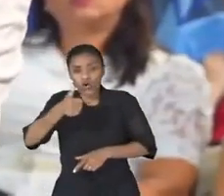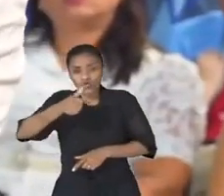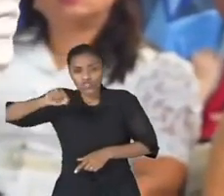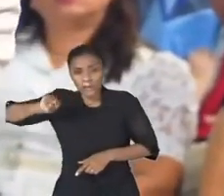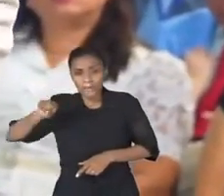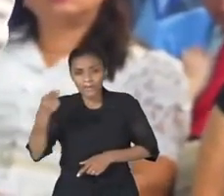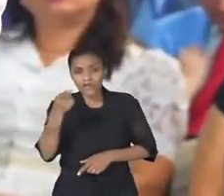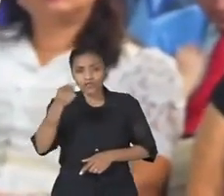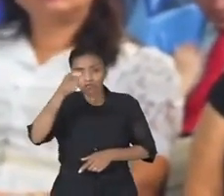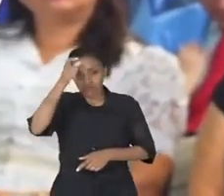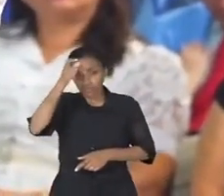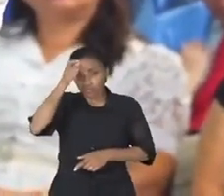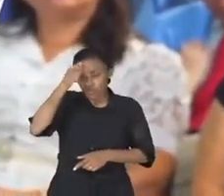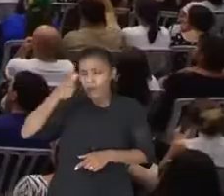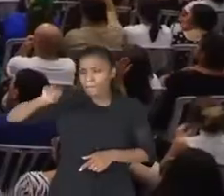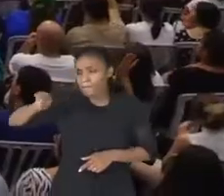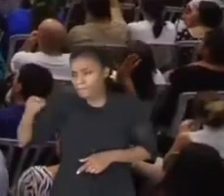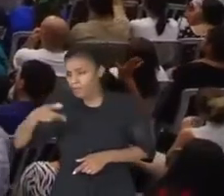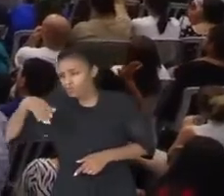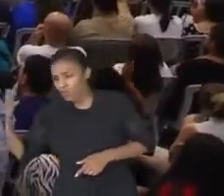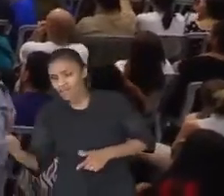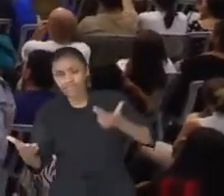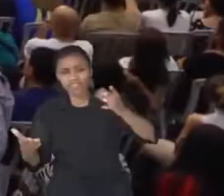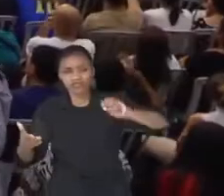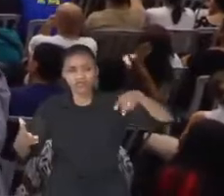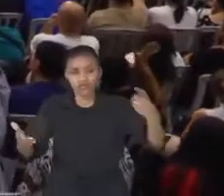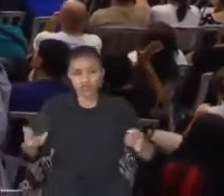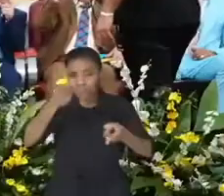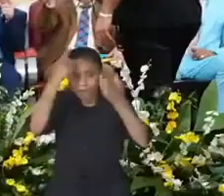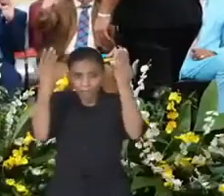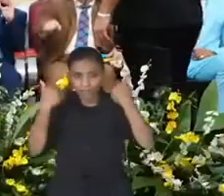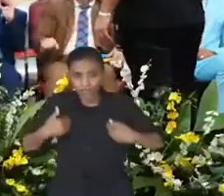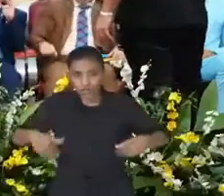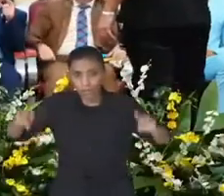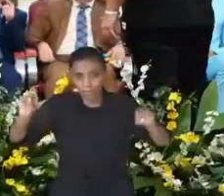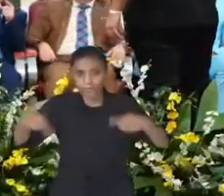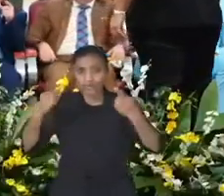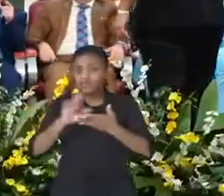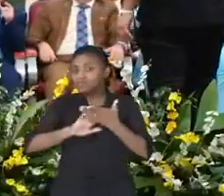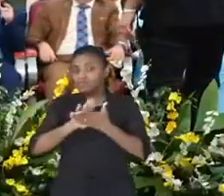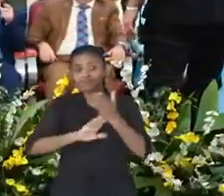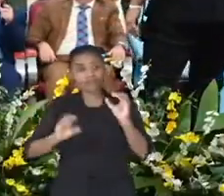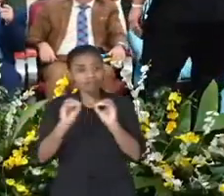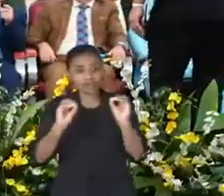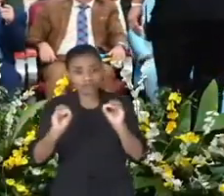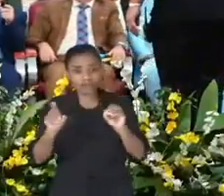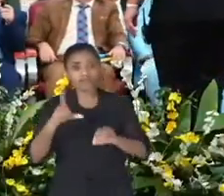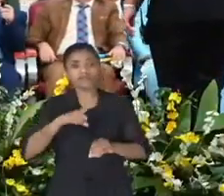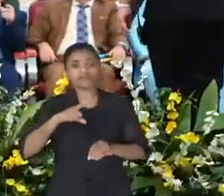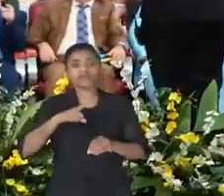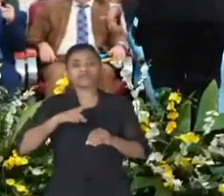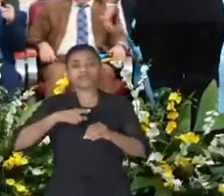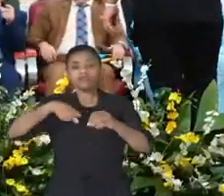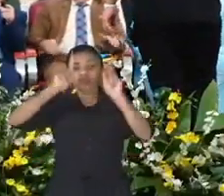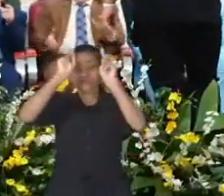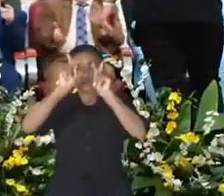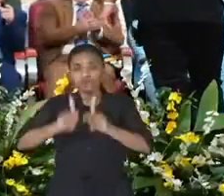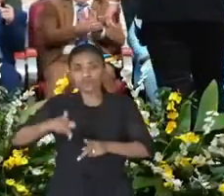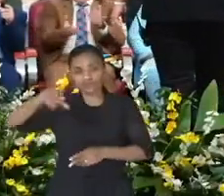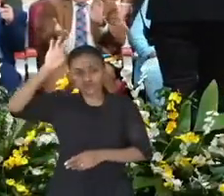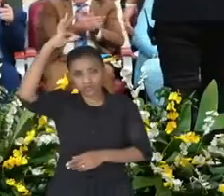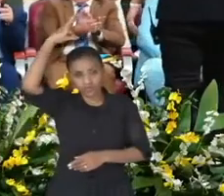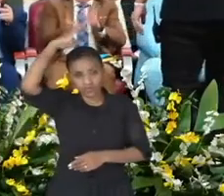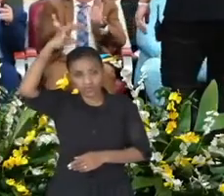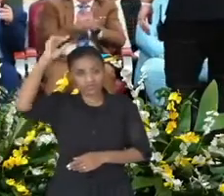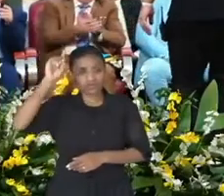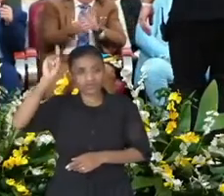de um lado, 10 mil cai do outro lado, e a pessoa não é atingida. Quem está com a presença de Deus dentro do seu coração pode se